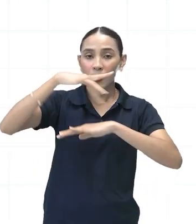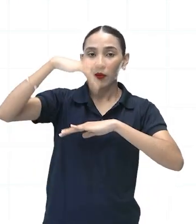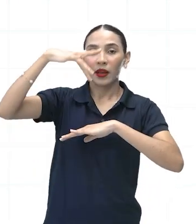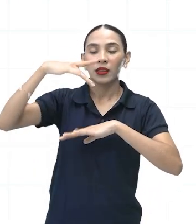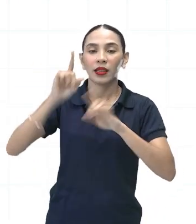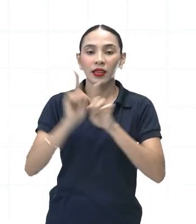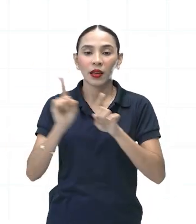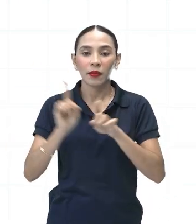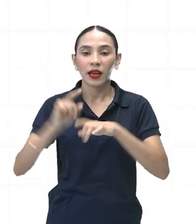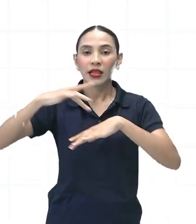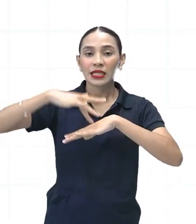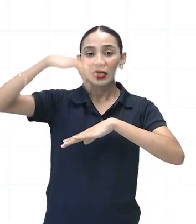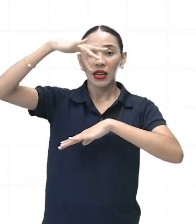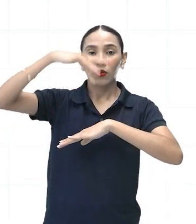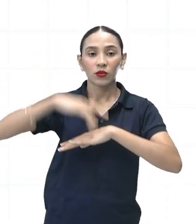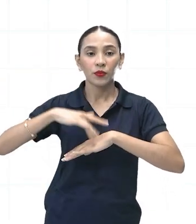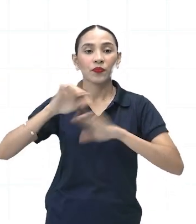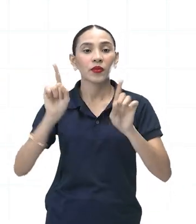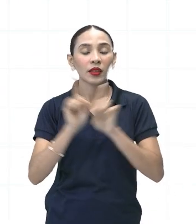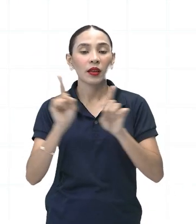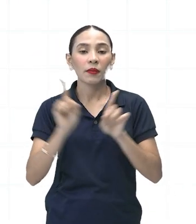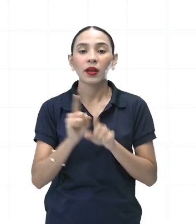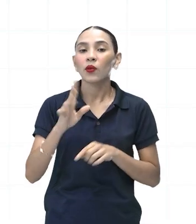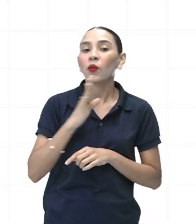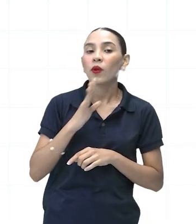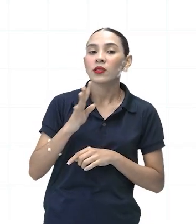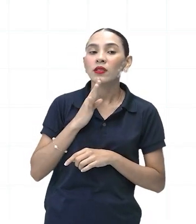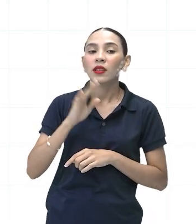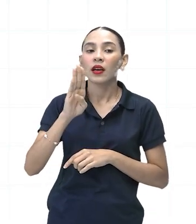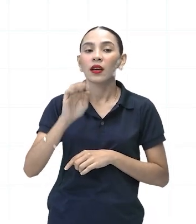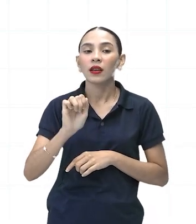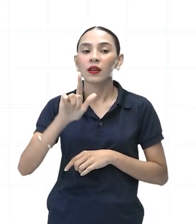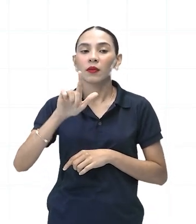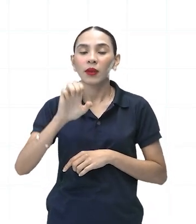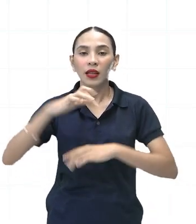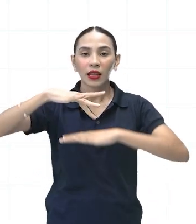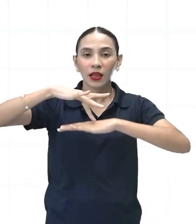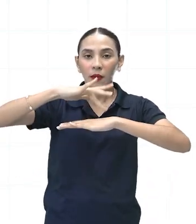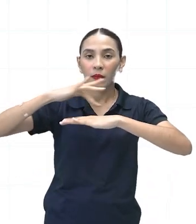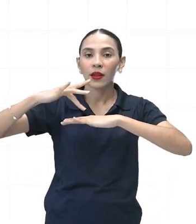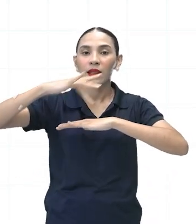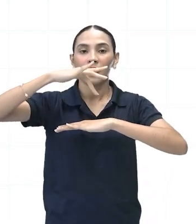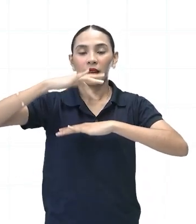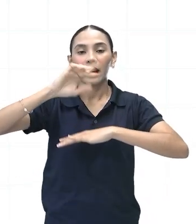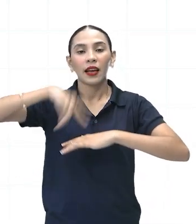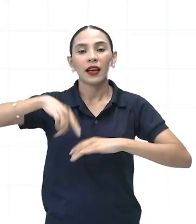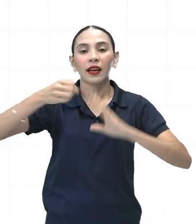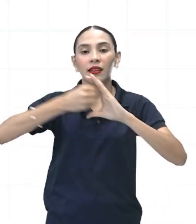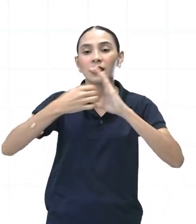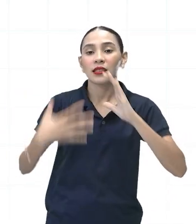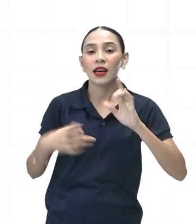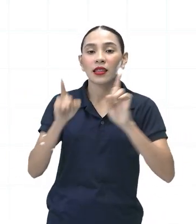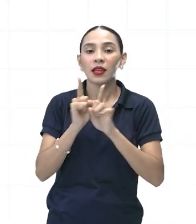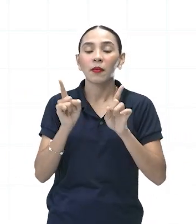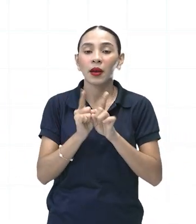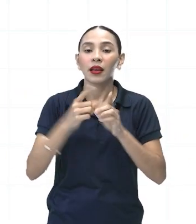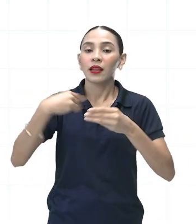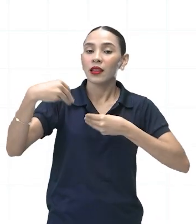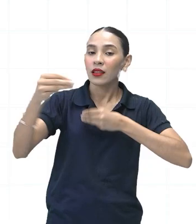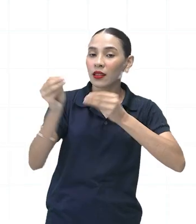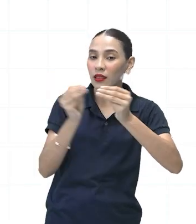dança clássica, também conhecida como balé, né, é caracterizada pela